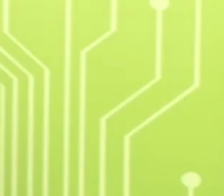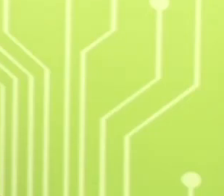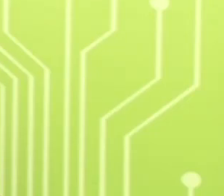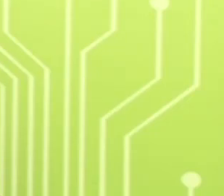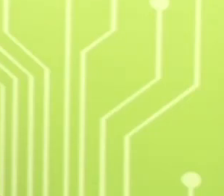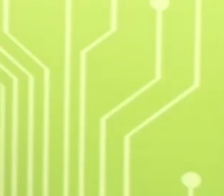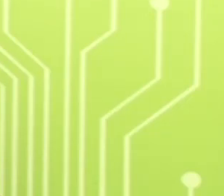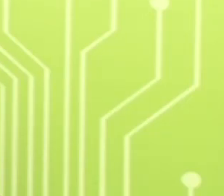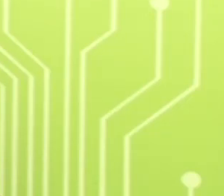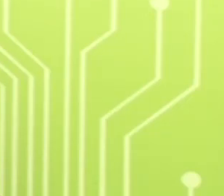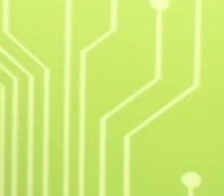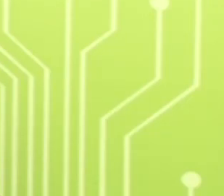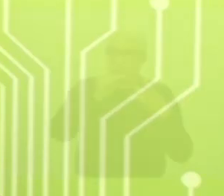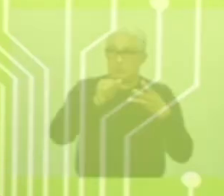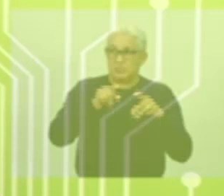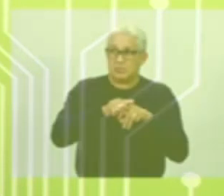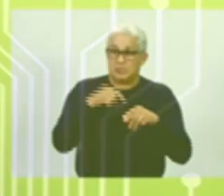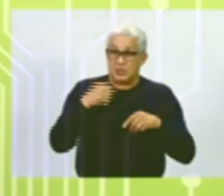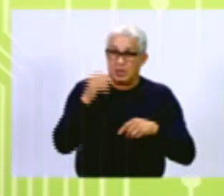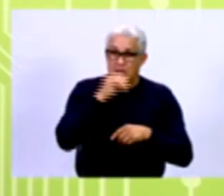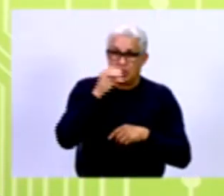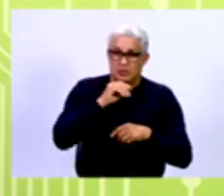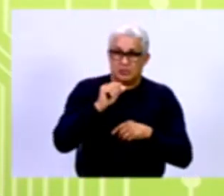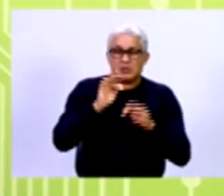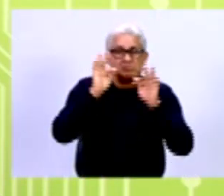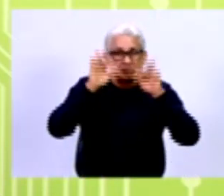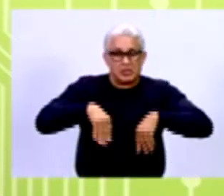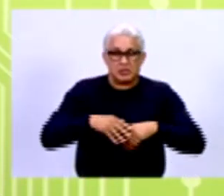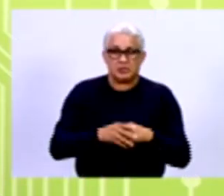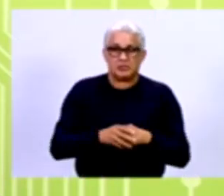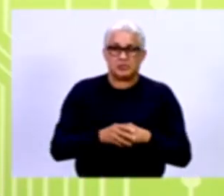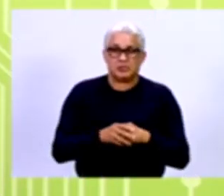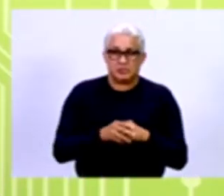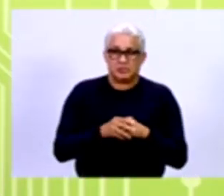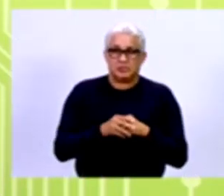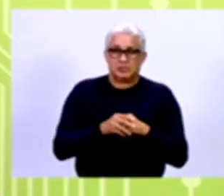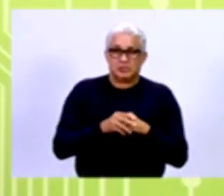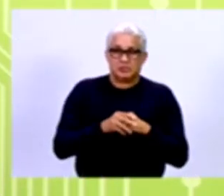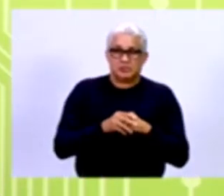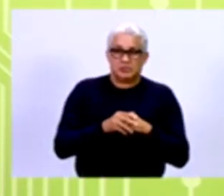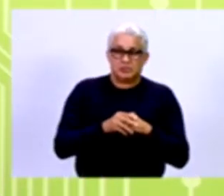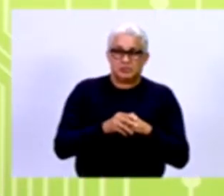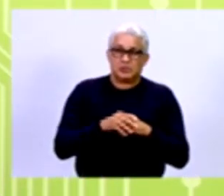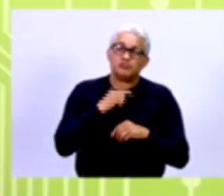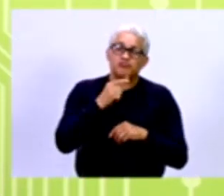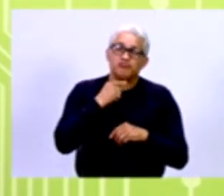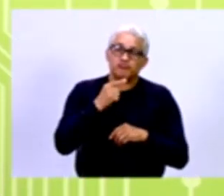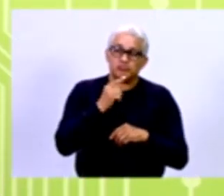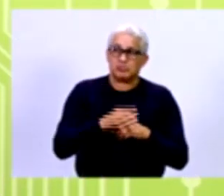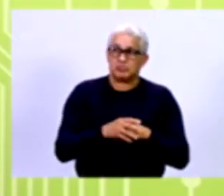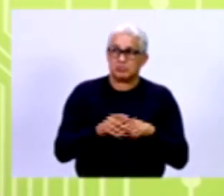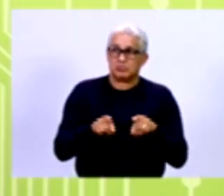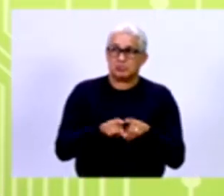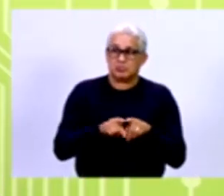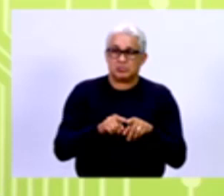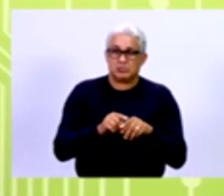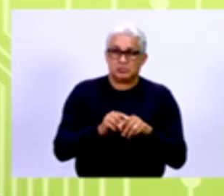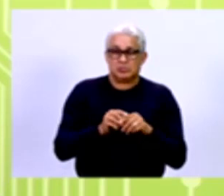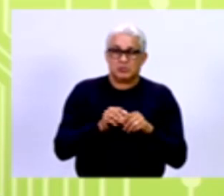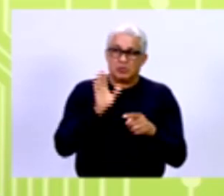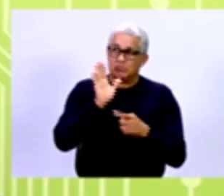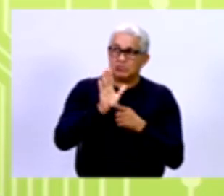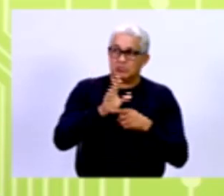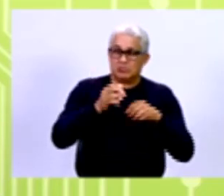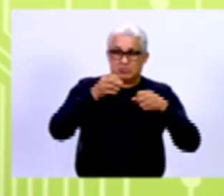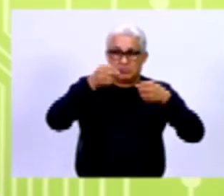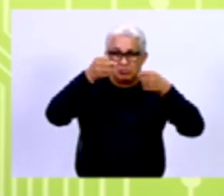vamos ter que acelerar um pouquinho, e no final, no feedback, a gente tira as dúvidas e, eventualmente, durante a exposição, a